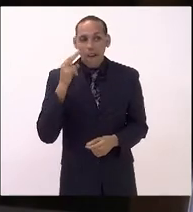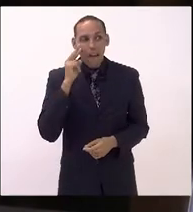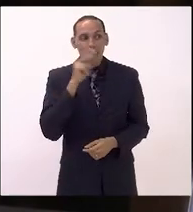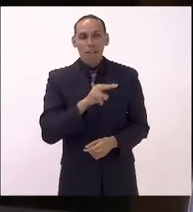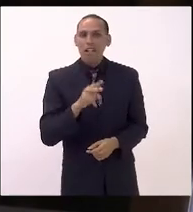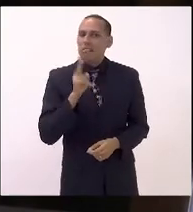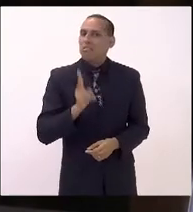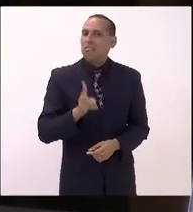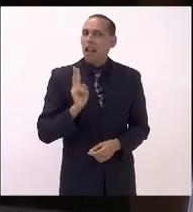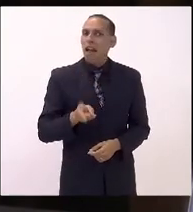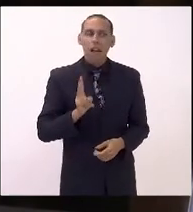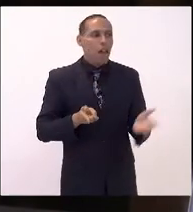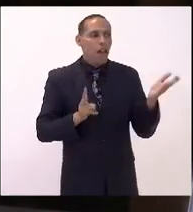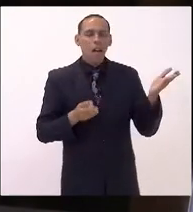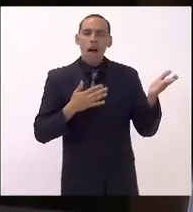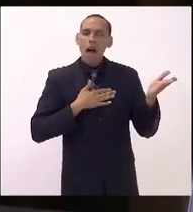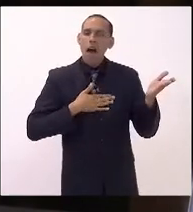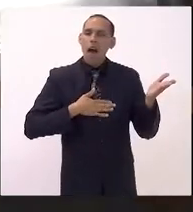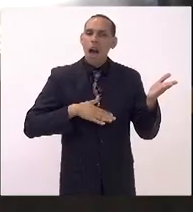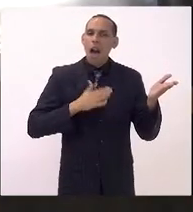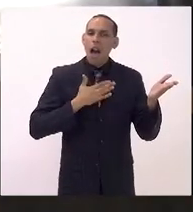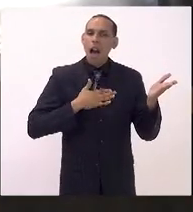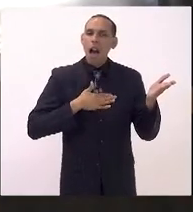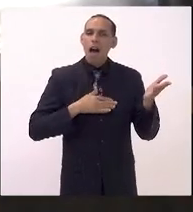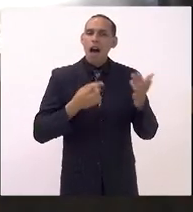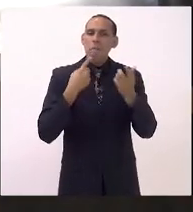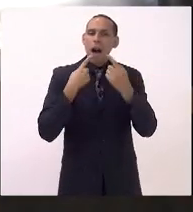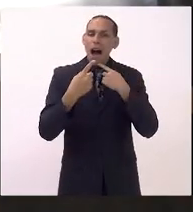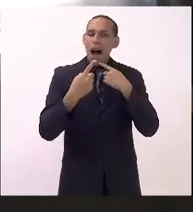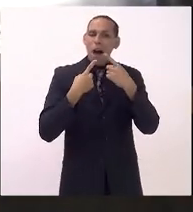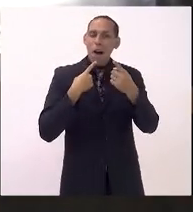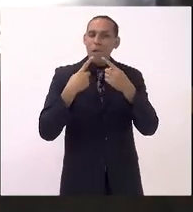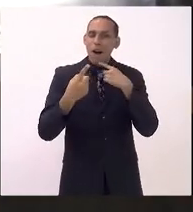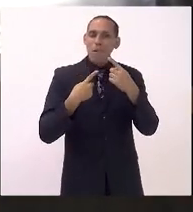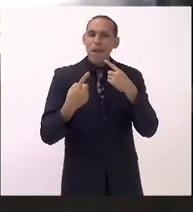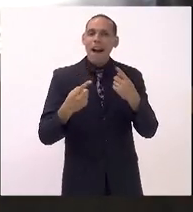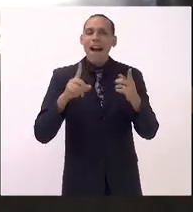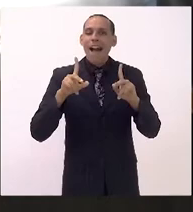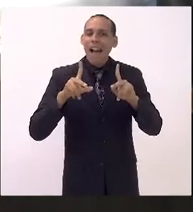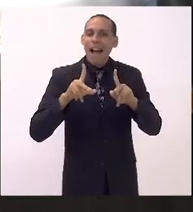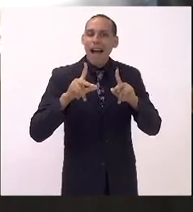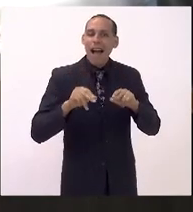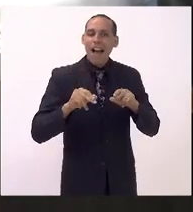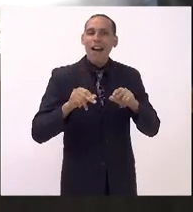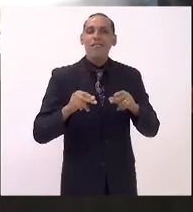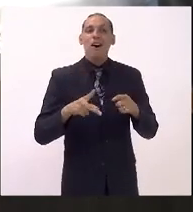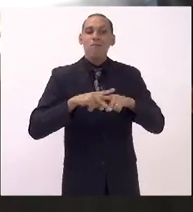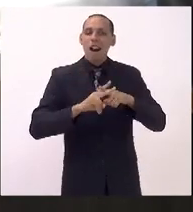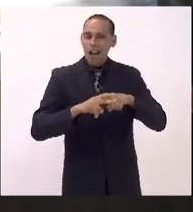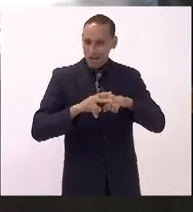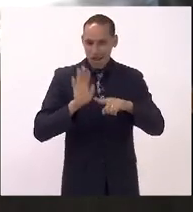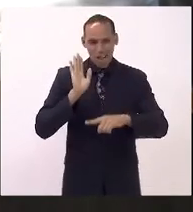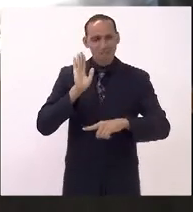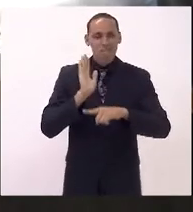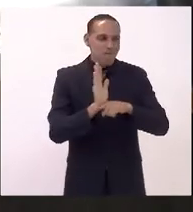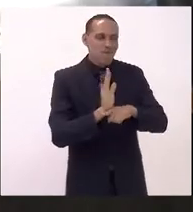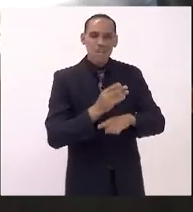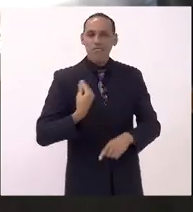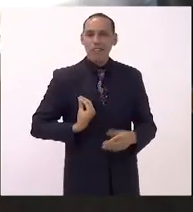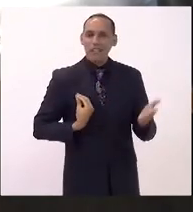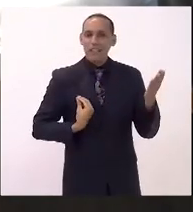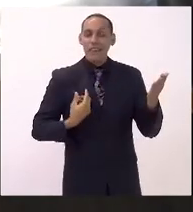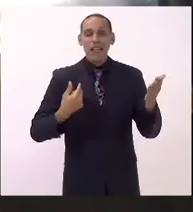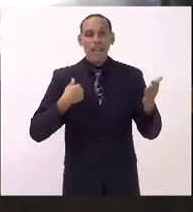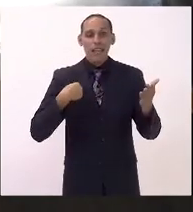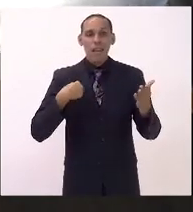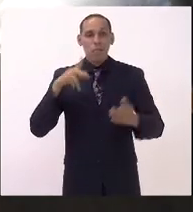sempre com muita calma, né, o diálogo sempre foi uma arma muito forte na vida dele. E quando assumi a presidência da Comissão de